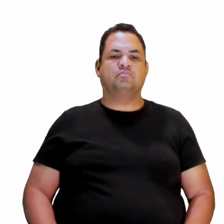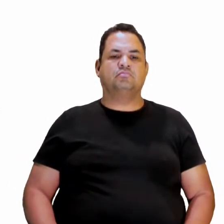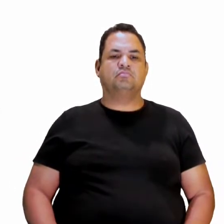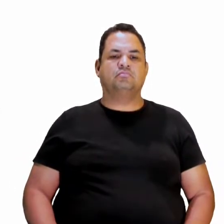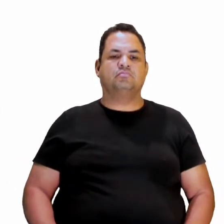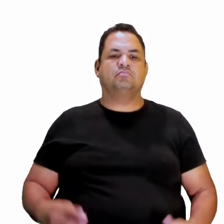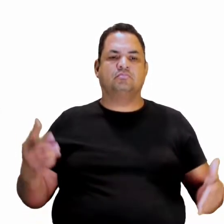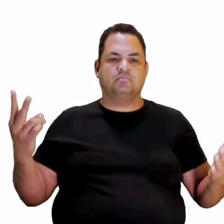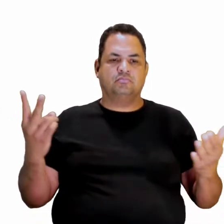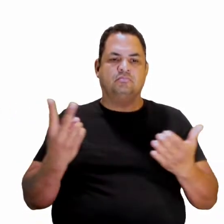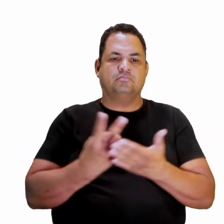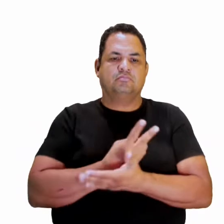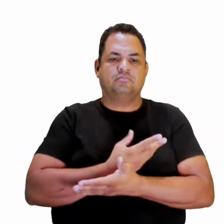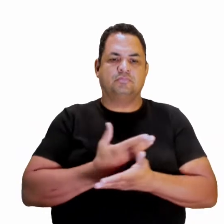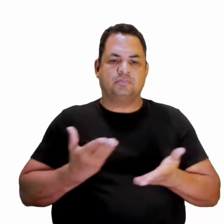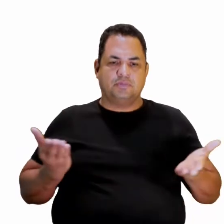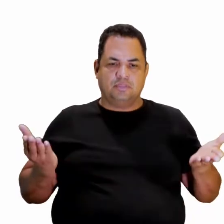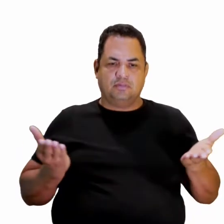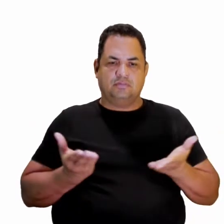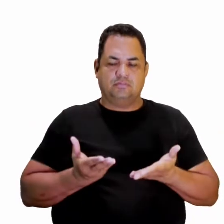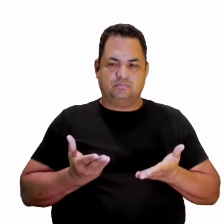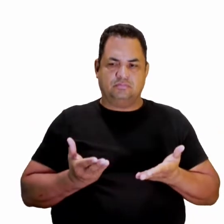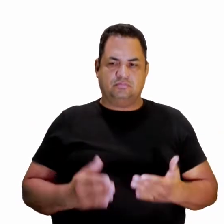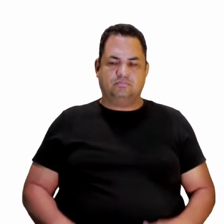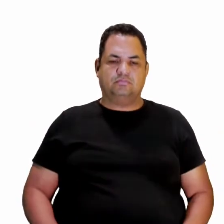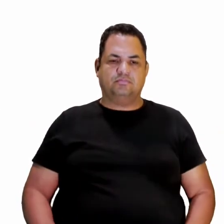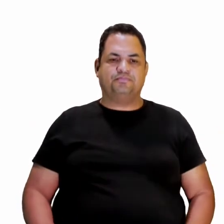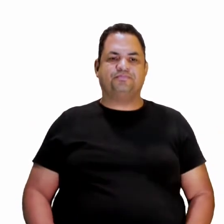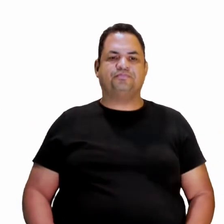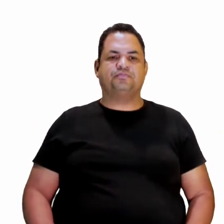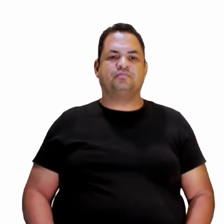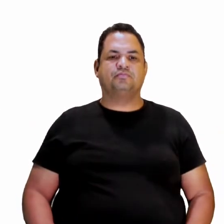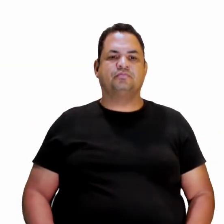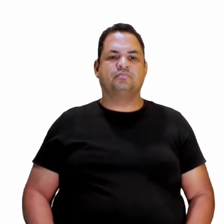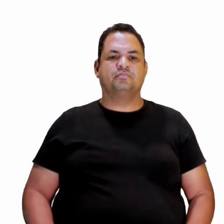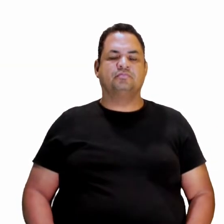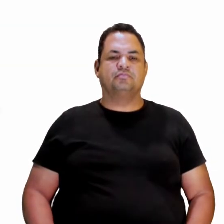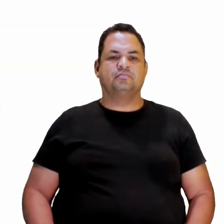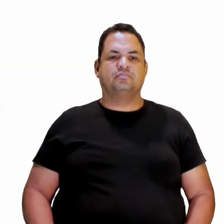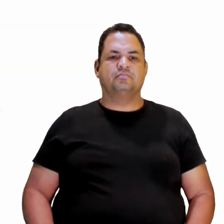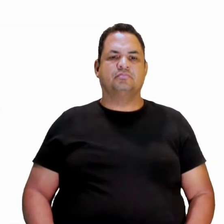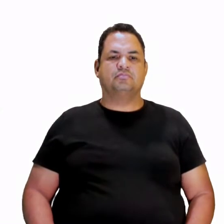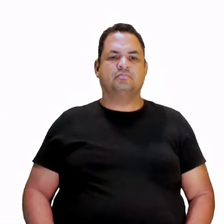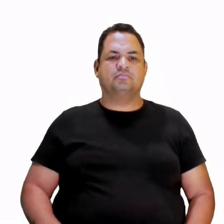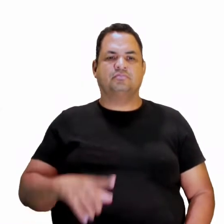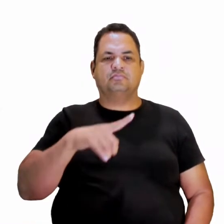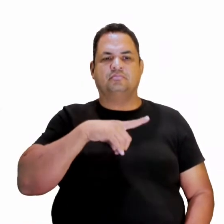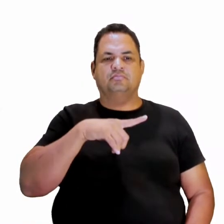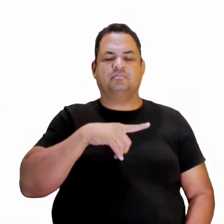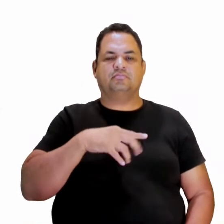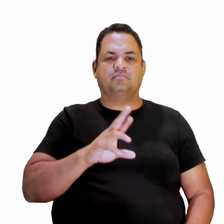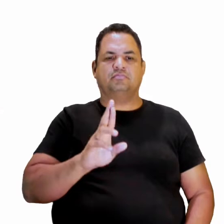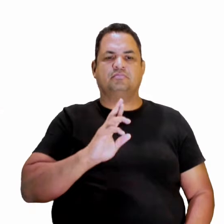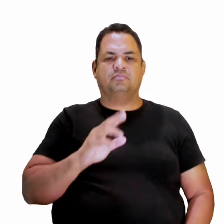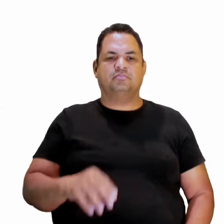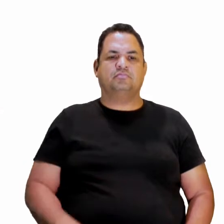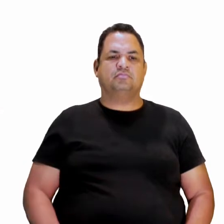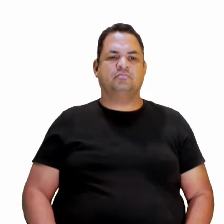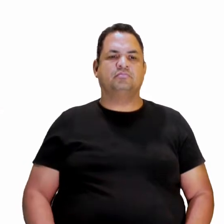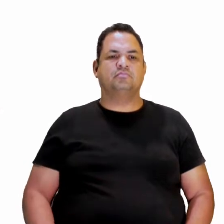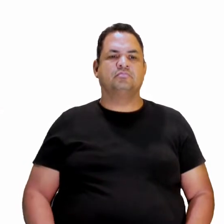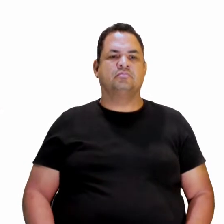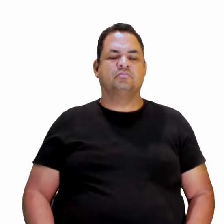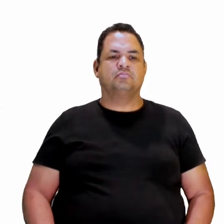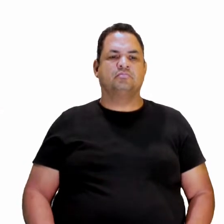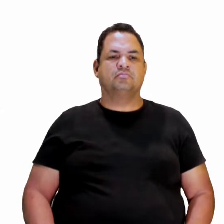está acontecendo agora. Is happening now. Eu tenho a resposta? Não. Então, vou colocar com o meu X